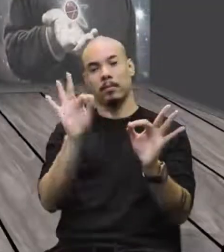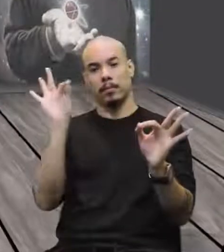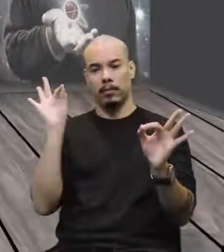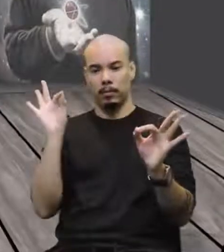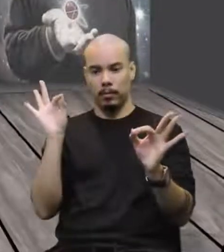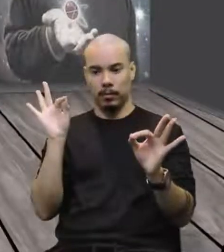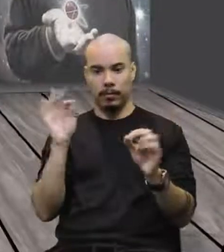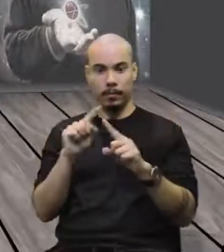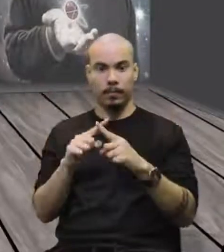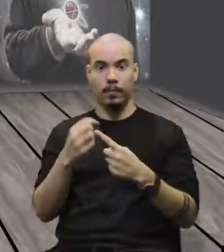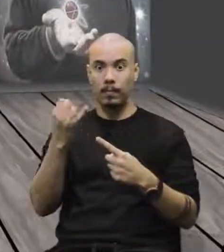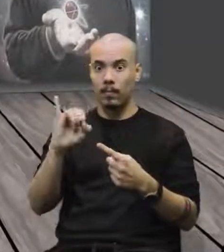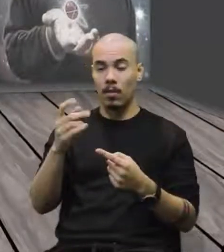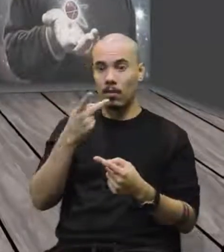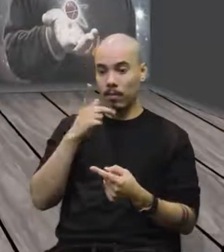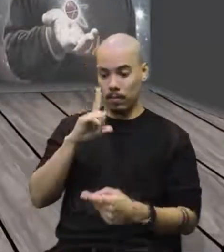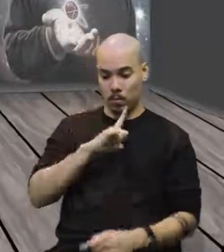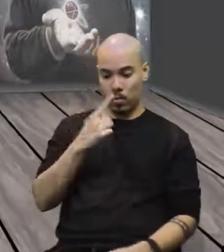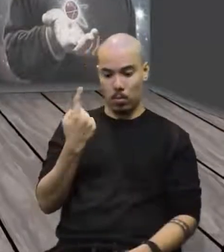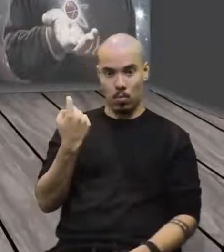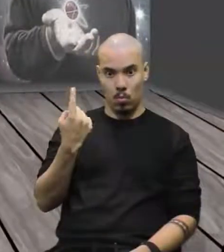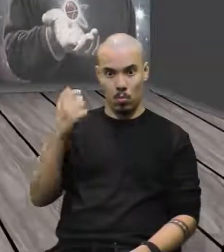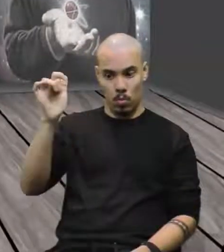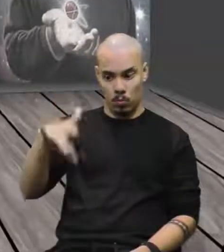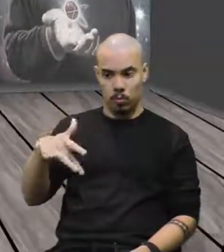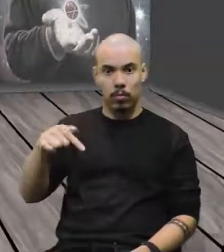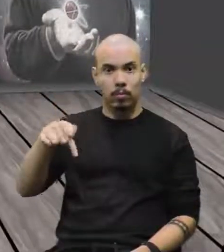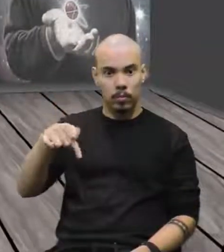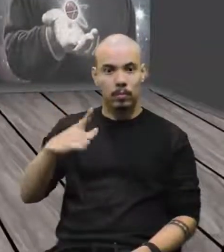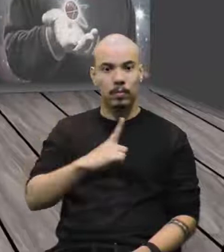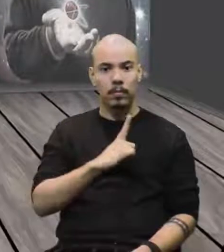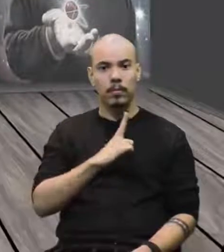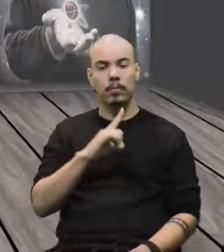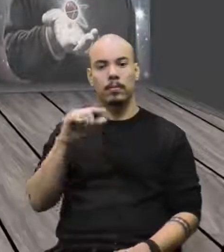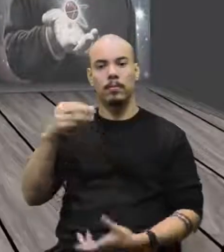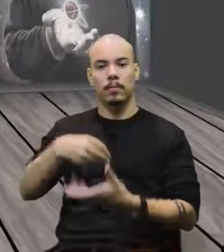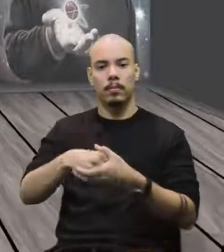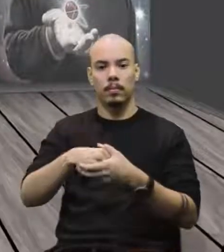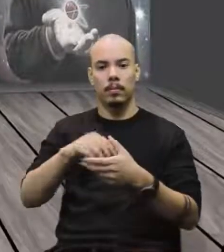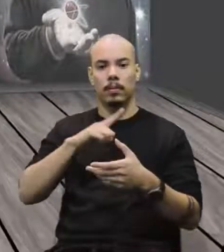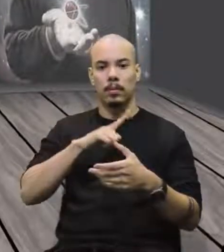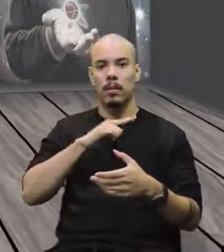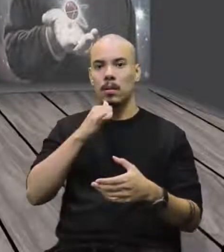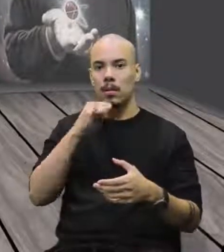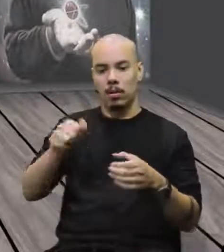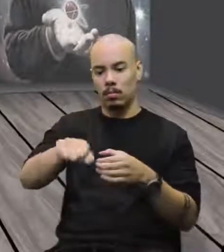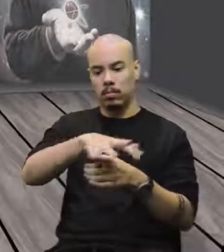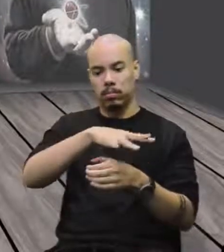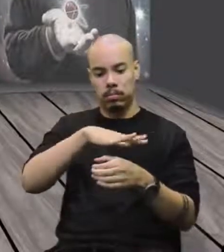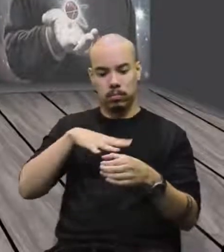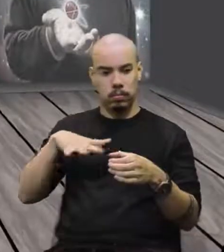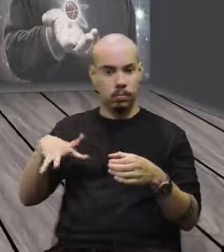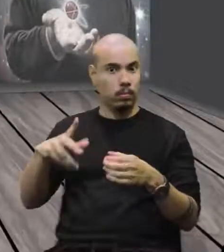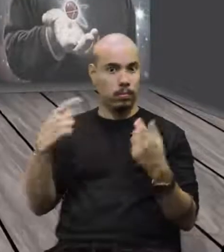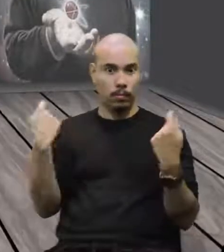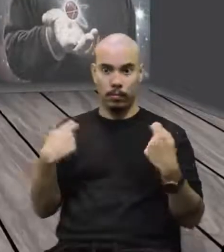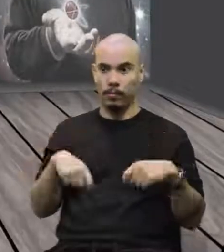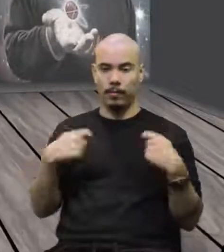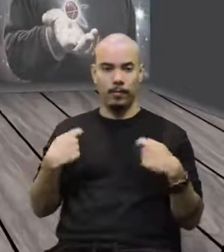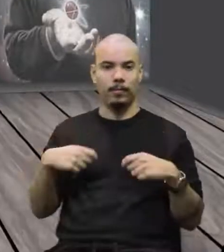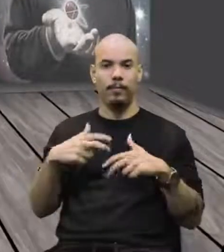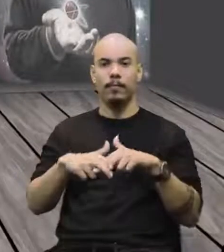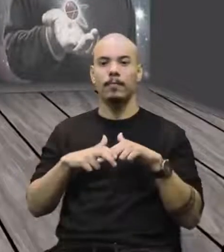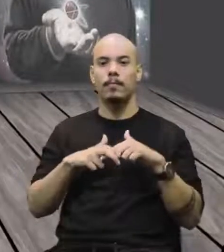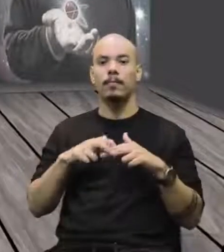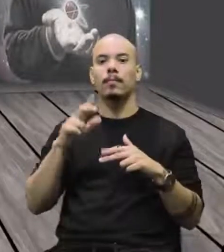Mas se ele fala que tem uma carga está gerando um campo aqui. Para gerar um campo elétrico tem que ter uma carga, né? Então,